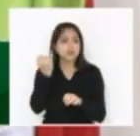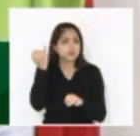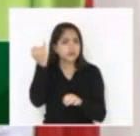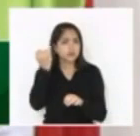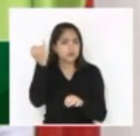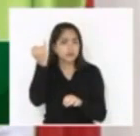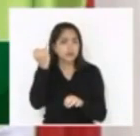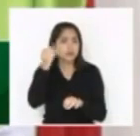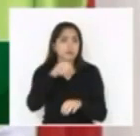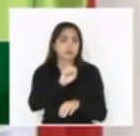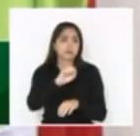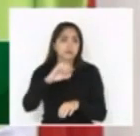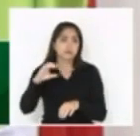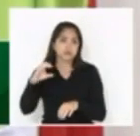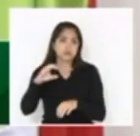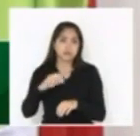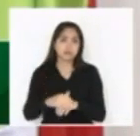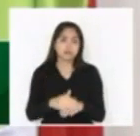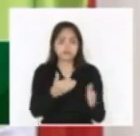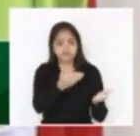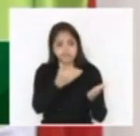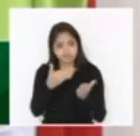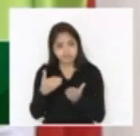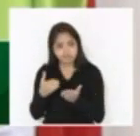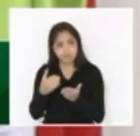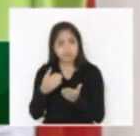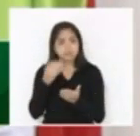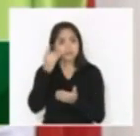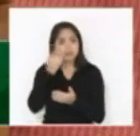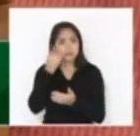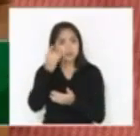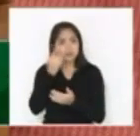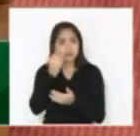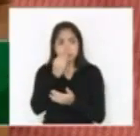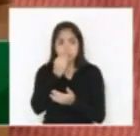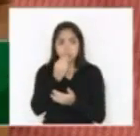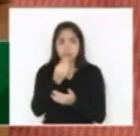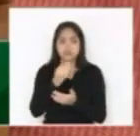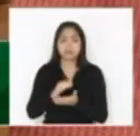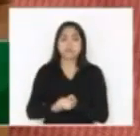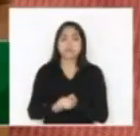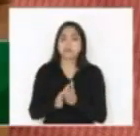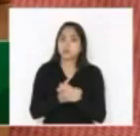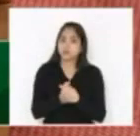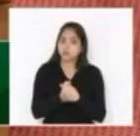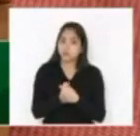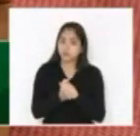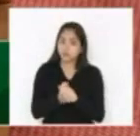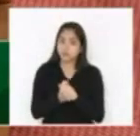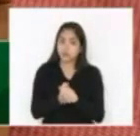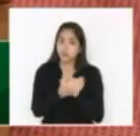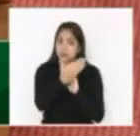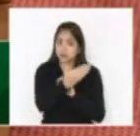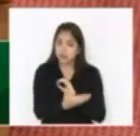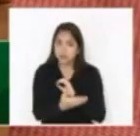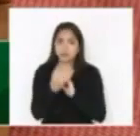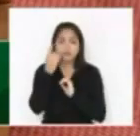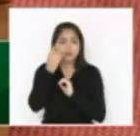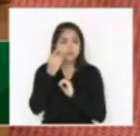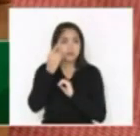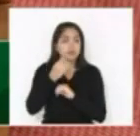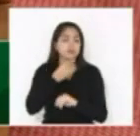para Santa Catarina. Convido agora para que... Eu quero cumprimentar o eminente deputado Valdir